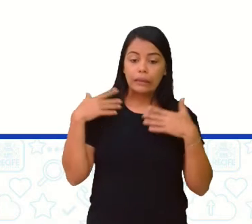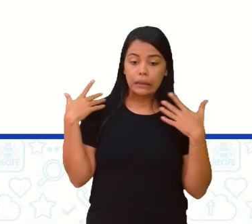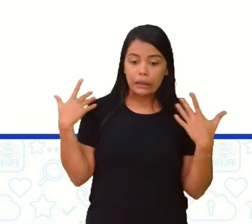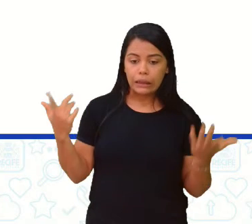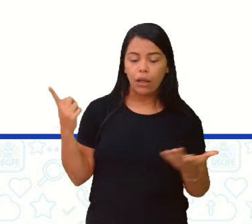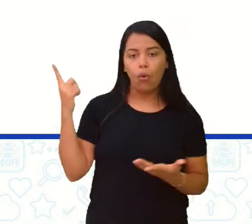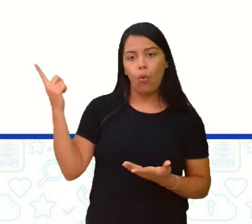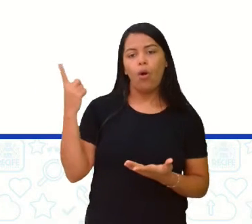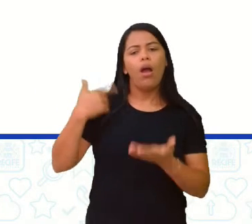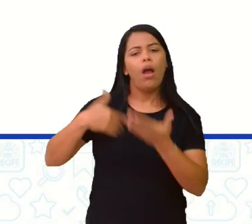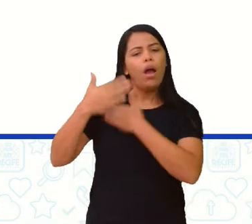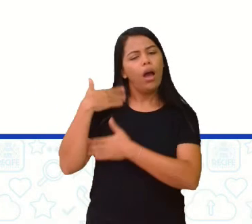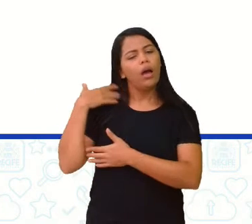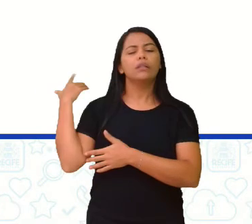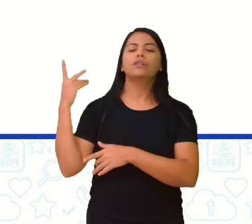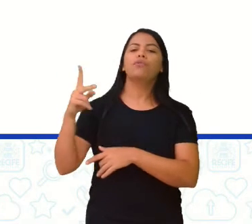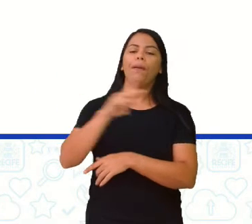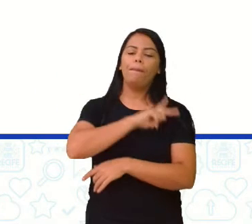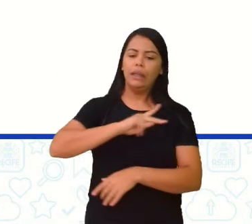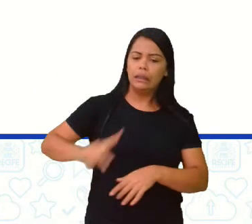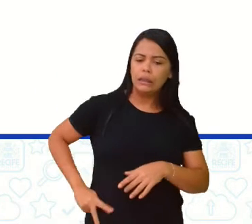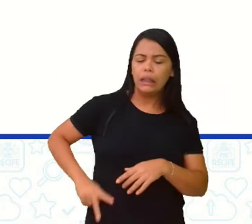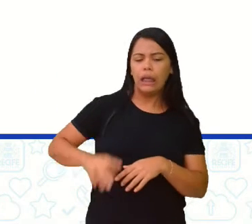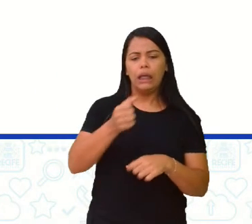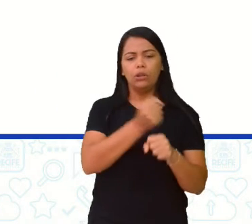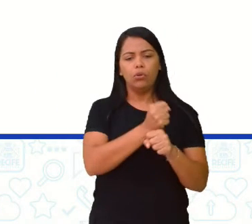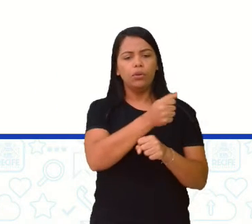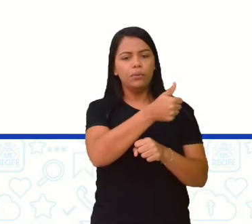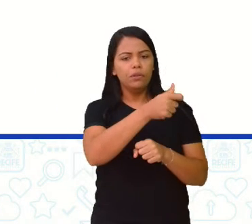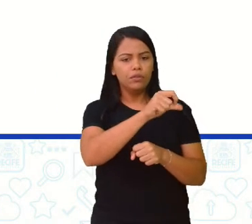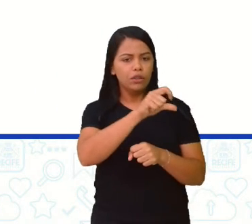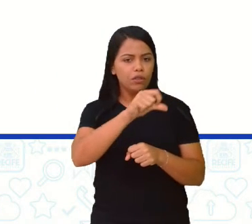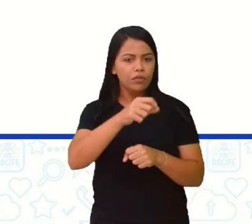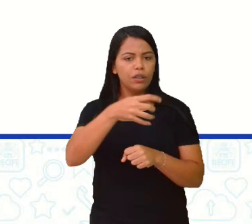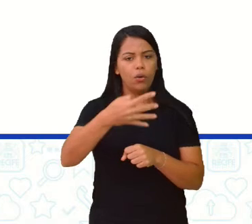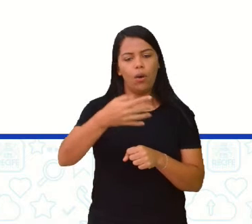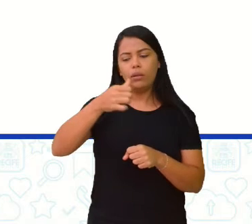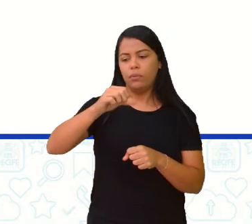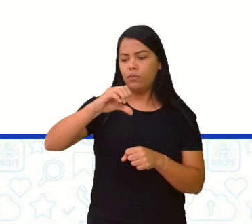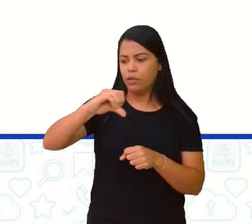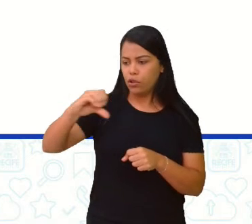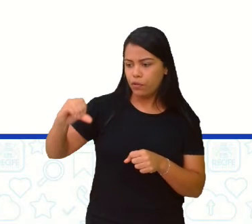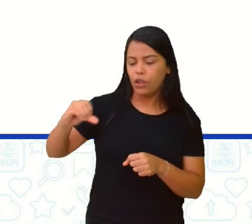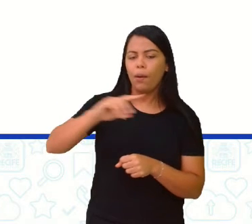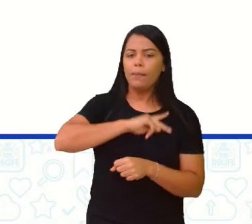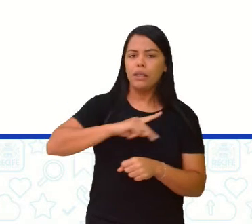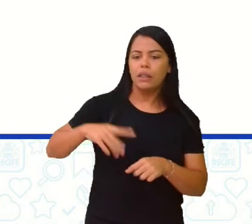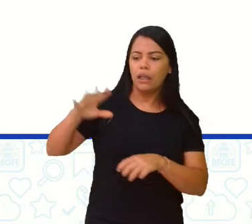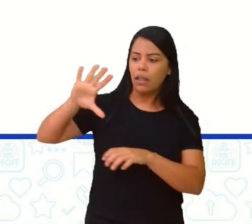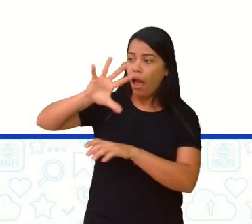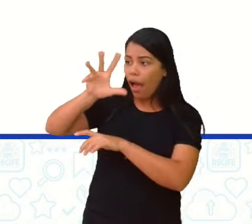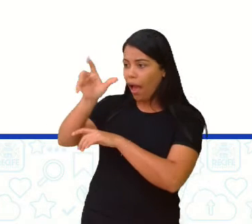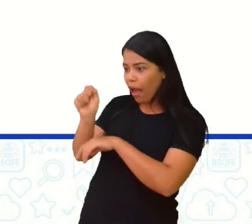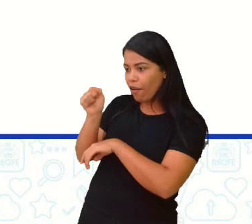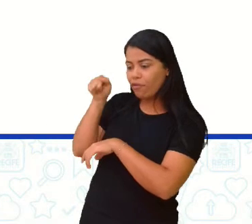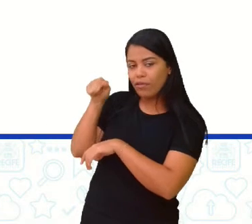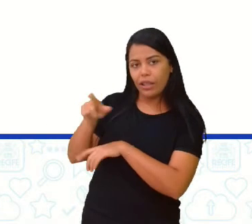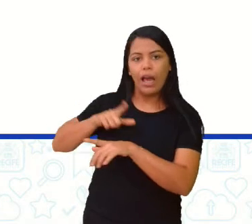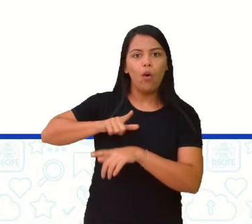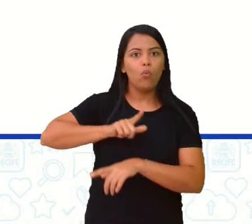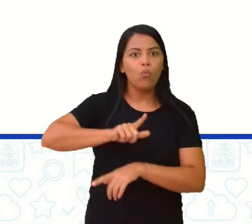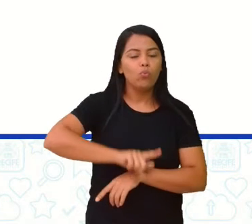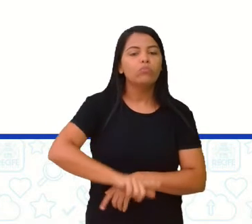gente, foi o presidente da África do Sul entre 94 e 99, considerado um líder importantíssimo aí da África, tá certo?